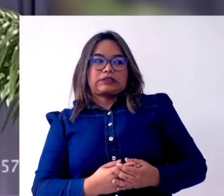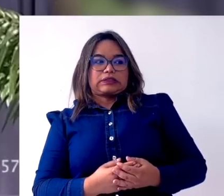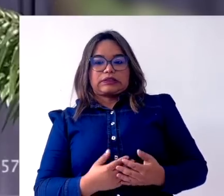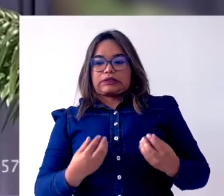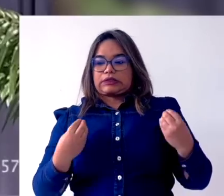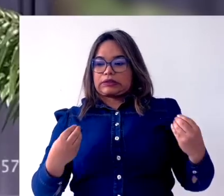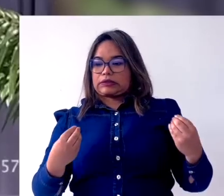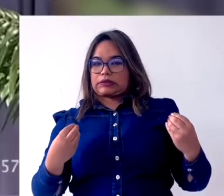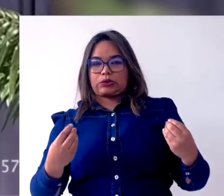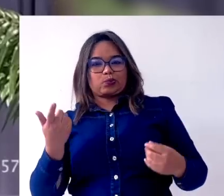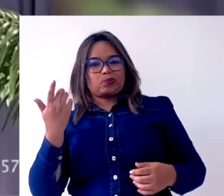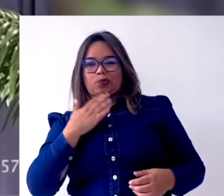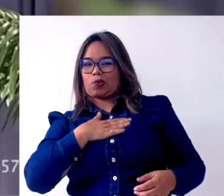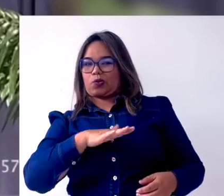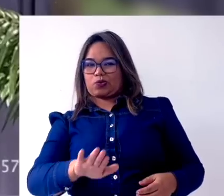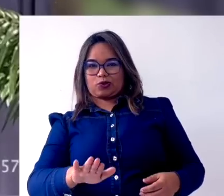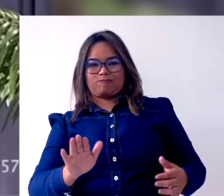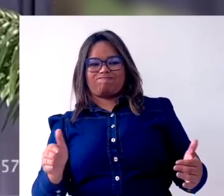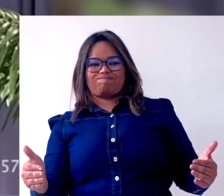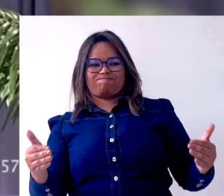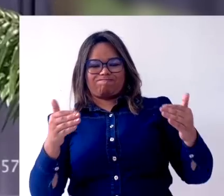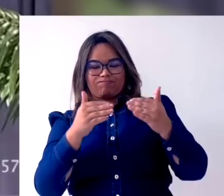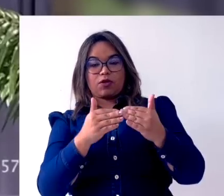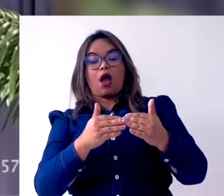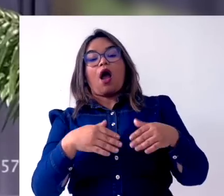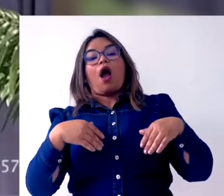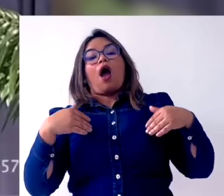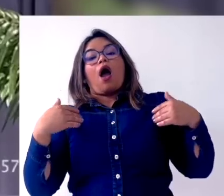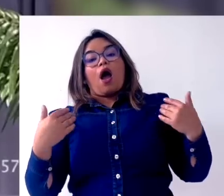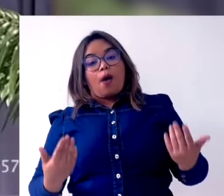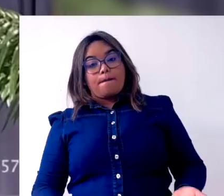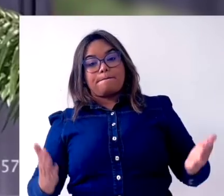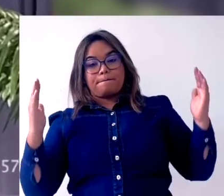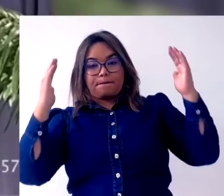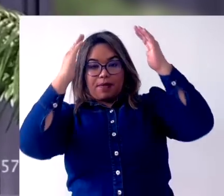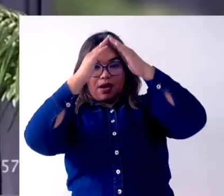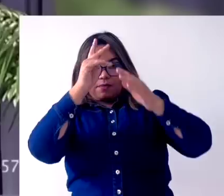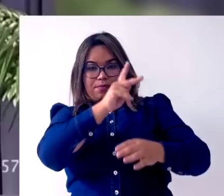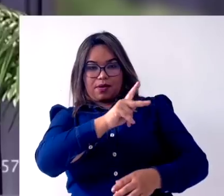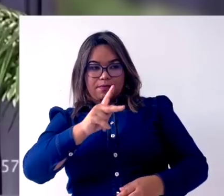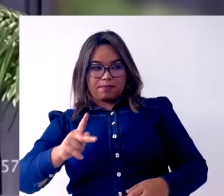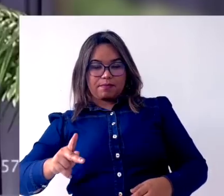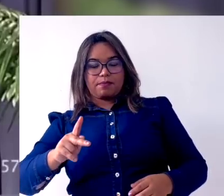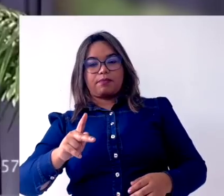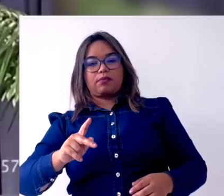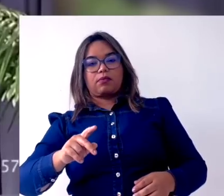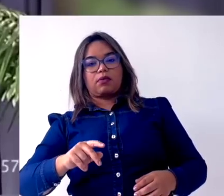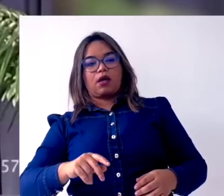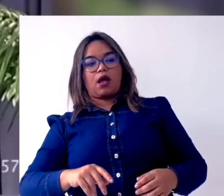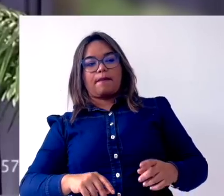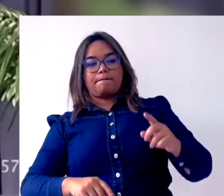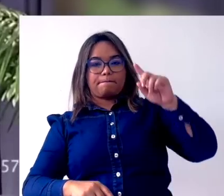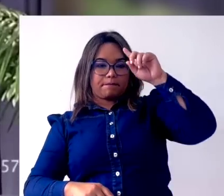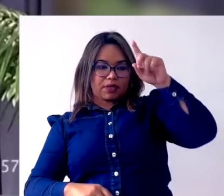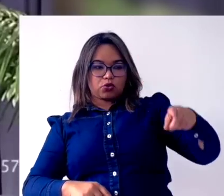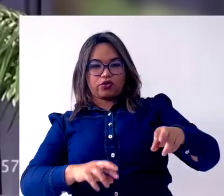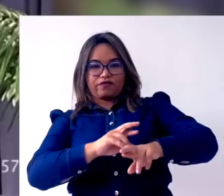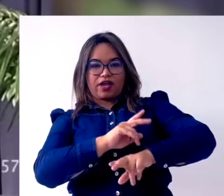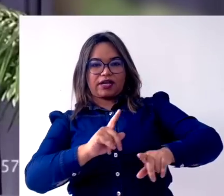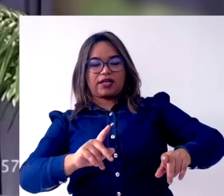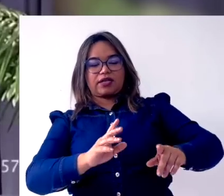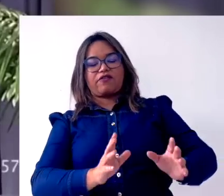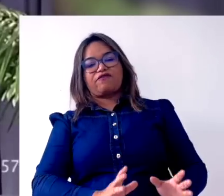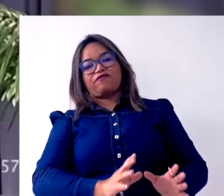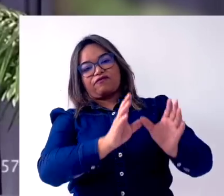malucos. Eles não gostam disso. Então, o Papa adiou a Páscoa pagã em 1 semana. Foi isso que